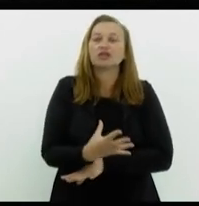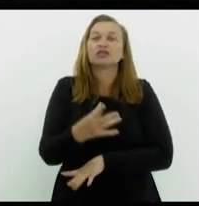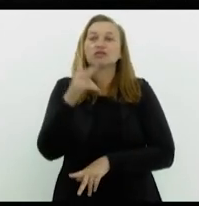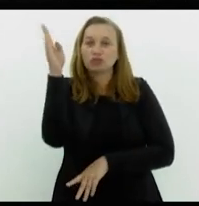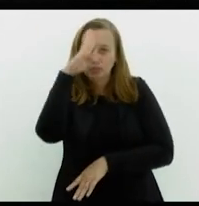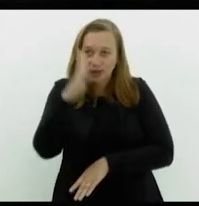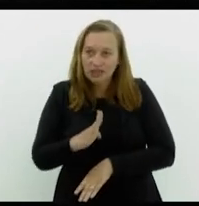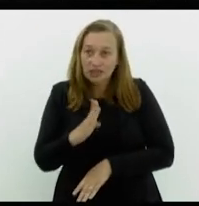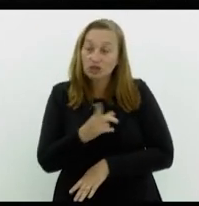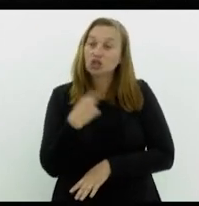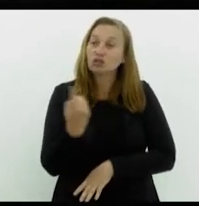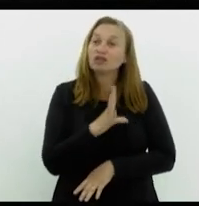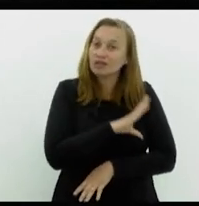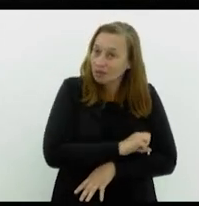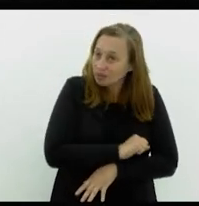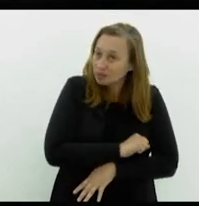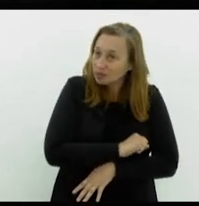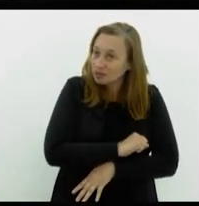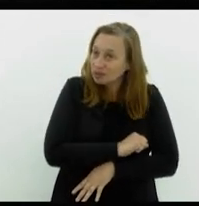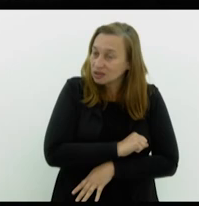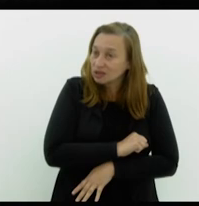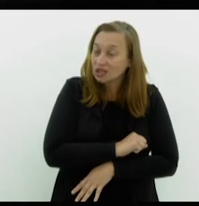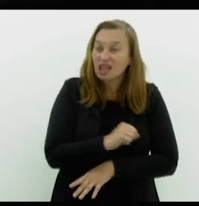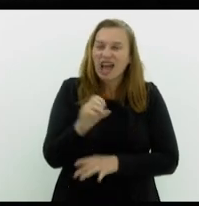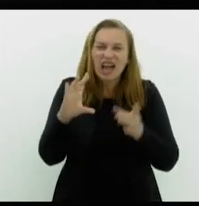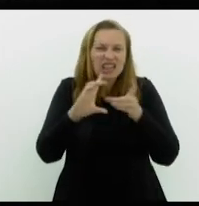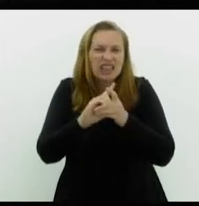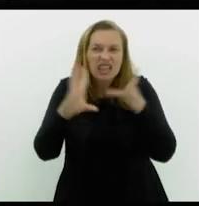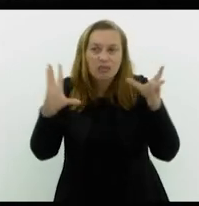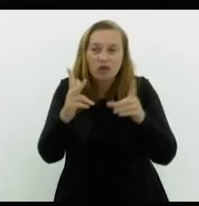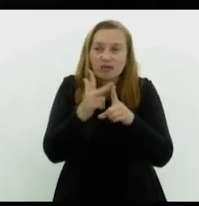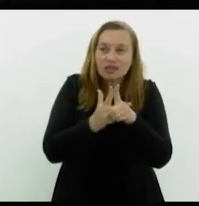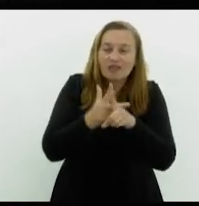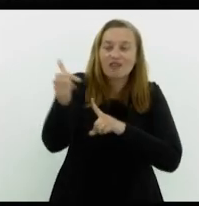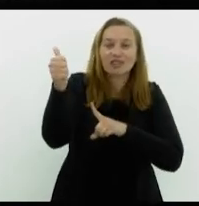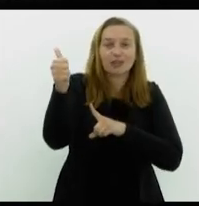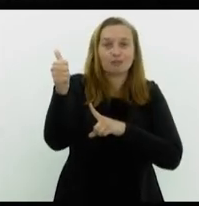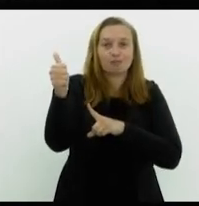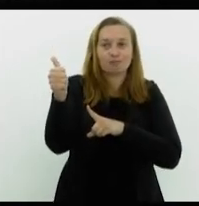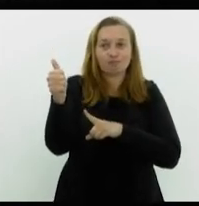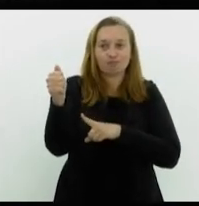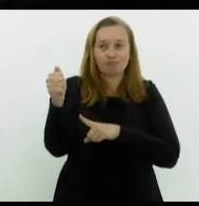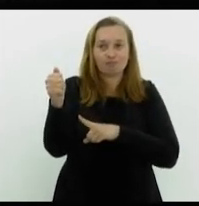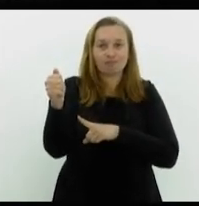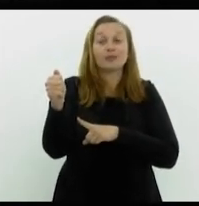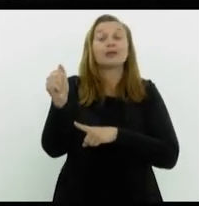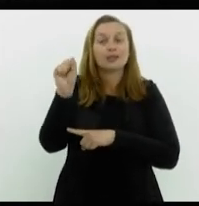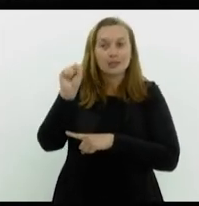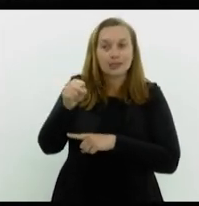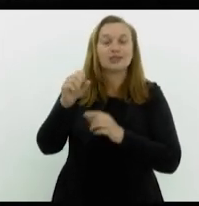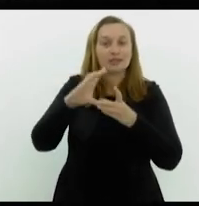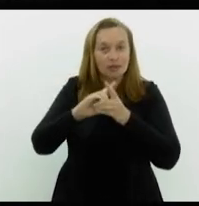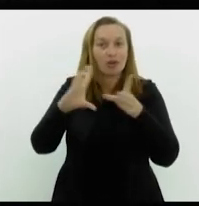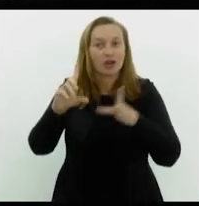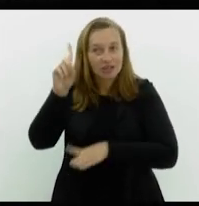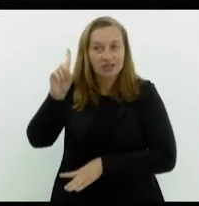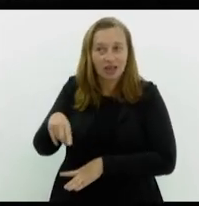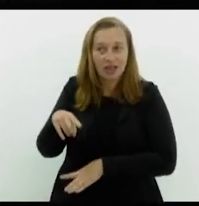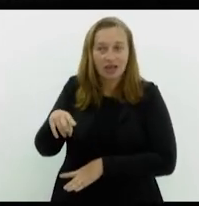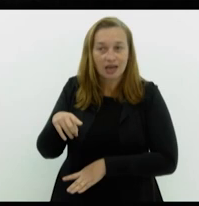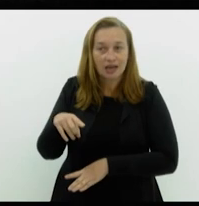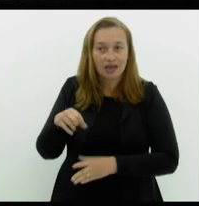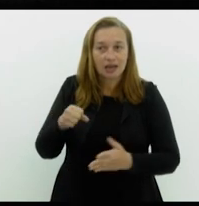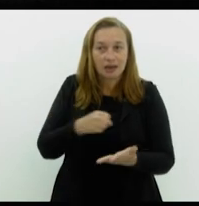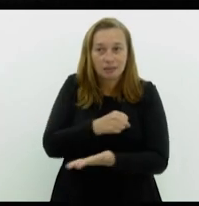Brasil que nós amamos. A democracia venceu. Essa sim é a democracia, fundamentada